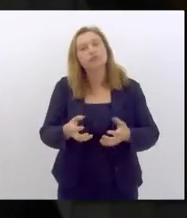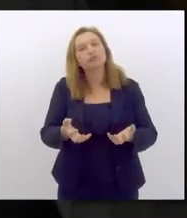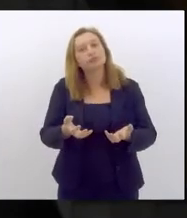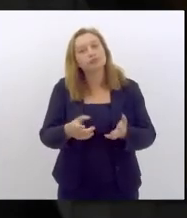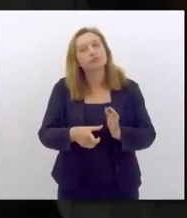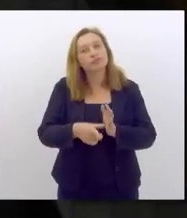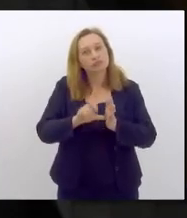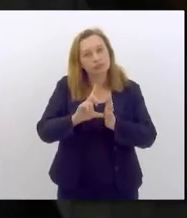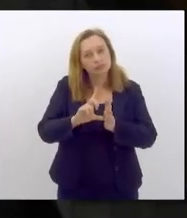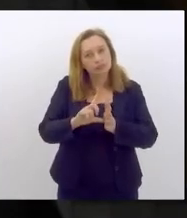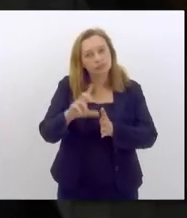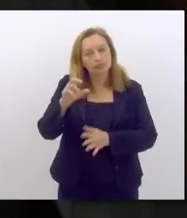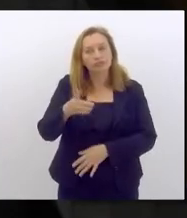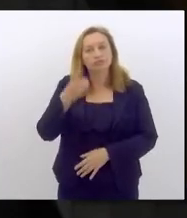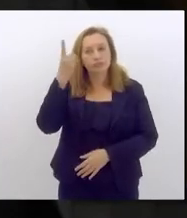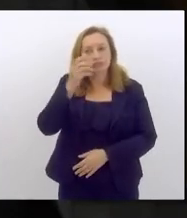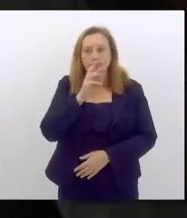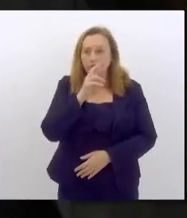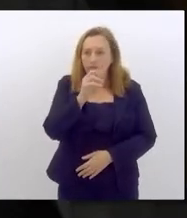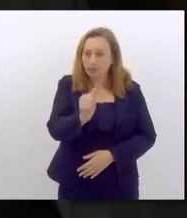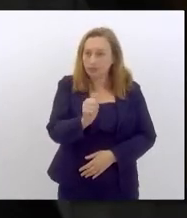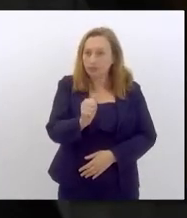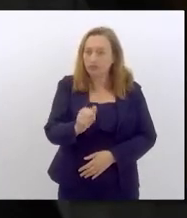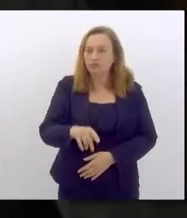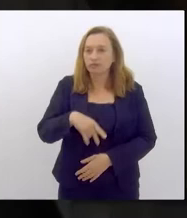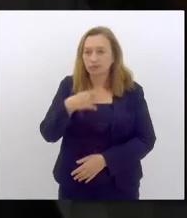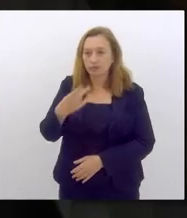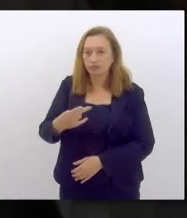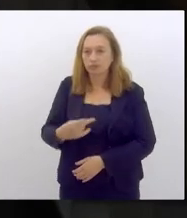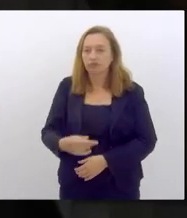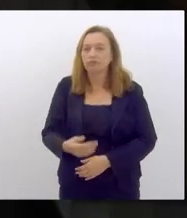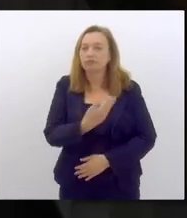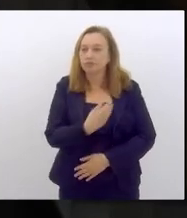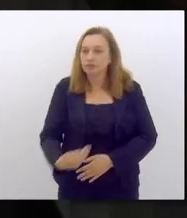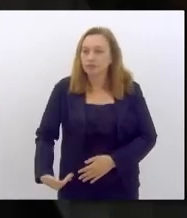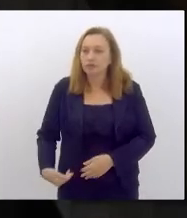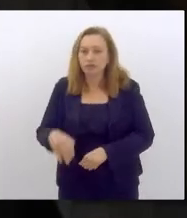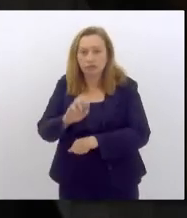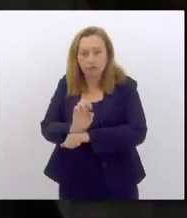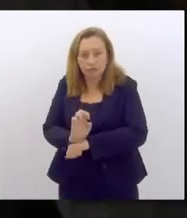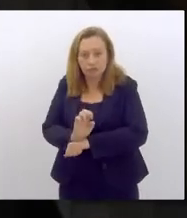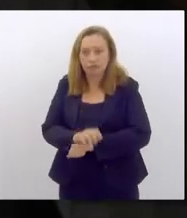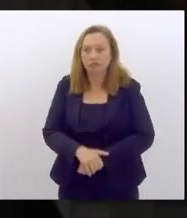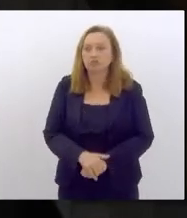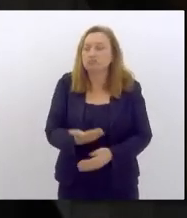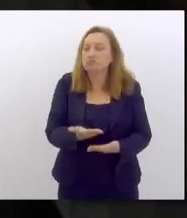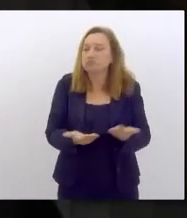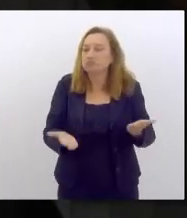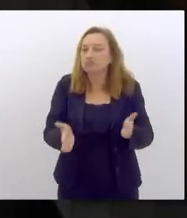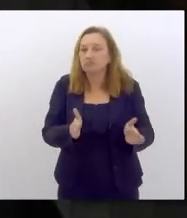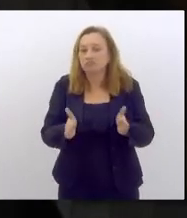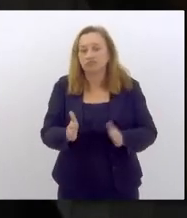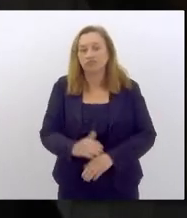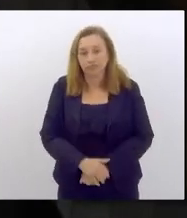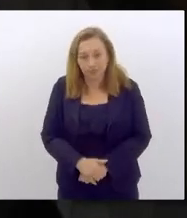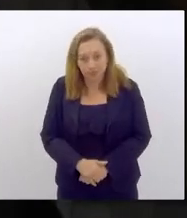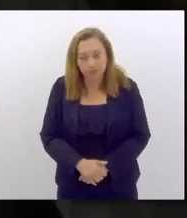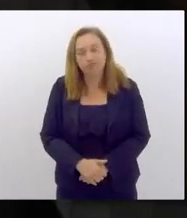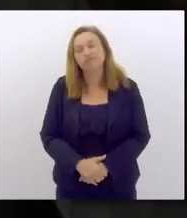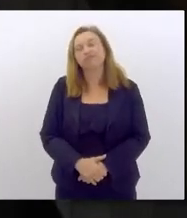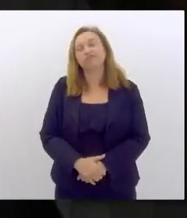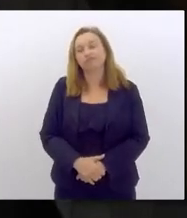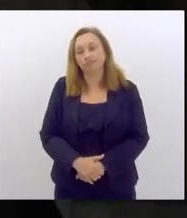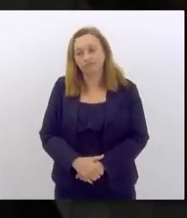antes, deputado Rodrigo Amorim, ressaltar que o governo do Estado perdeu o prazo. Perdeu o